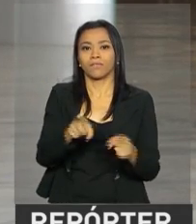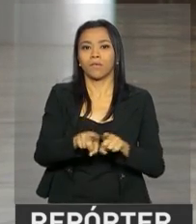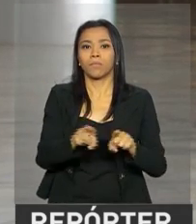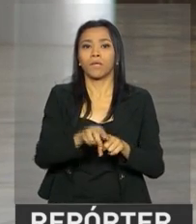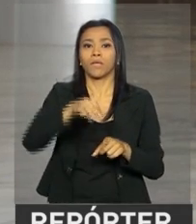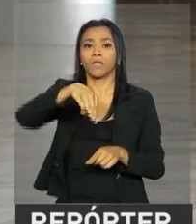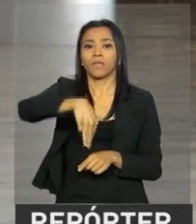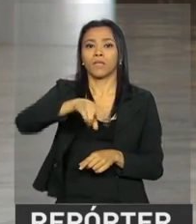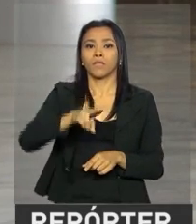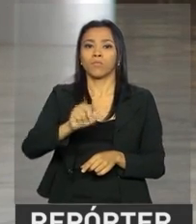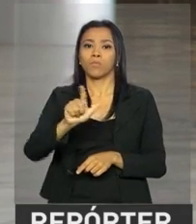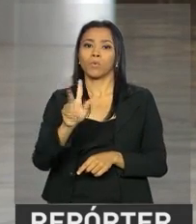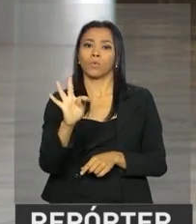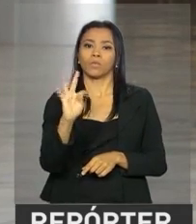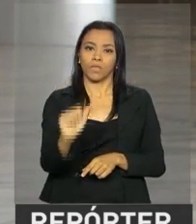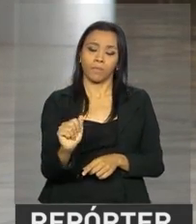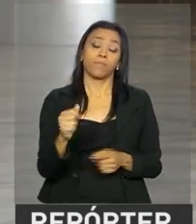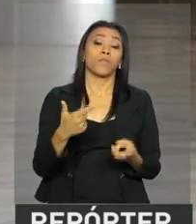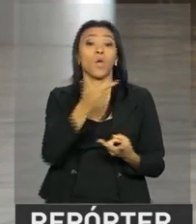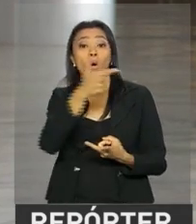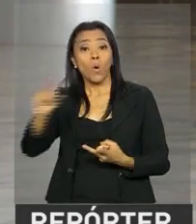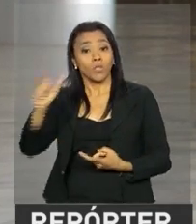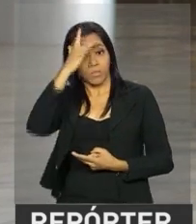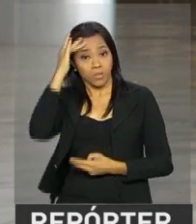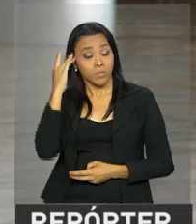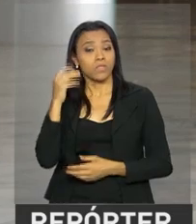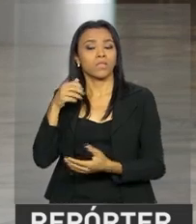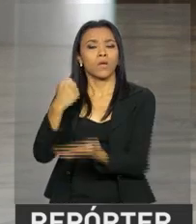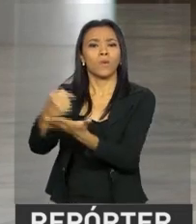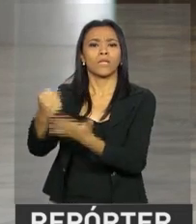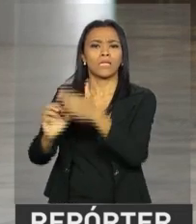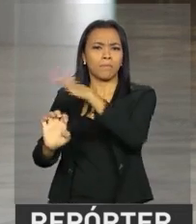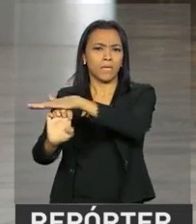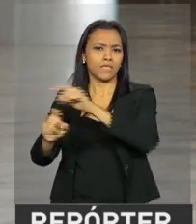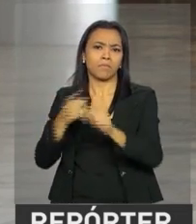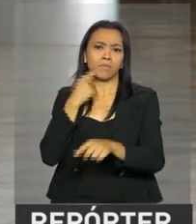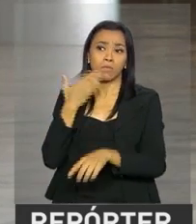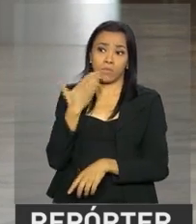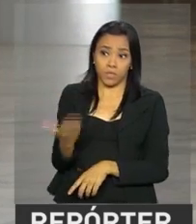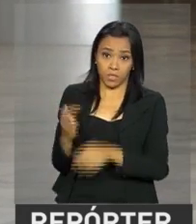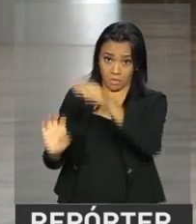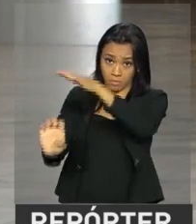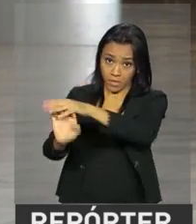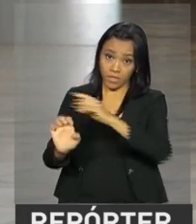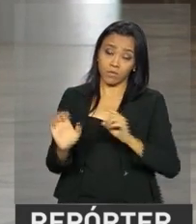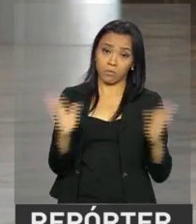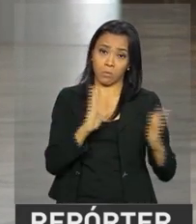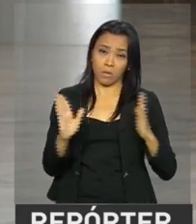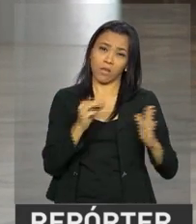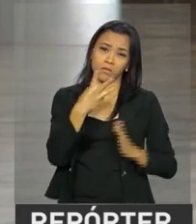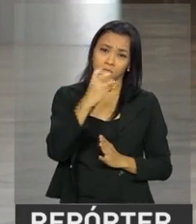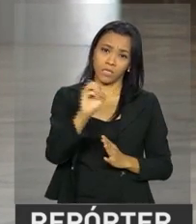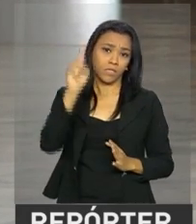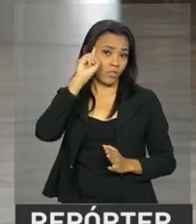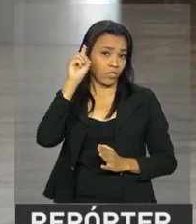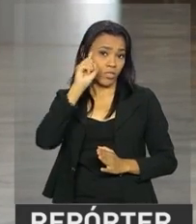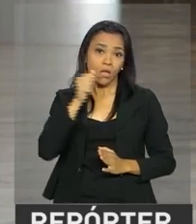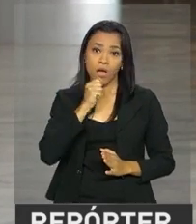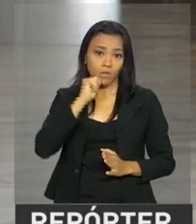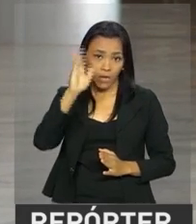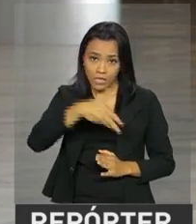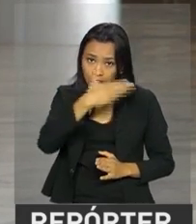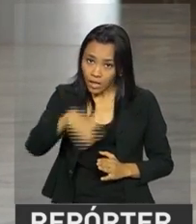As pessoas que têm contratos por empresas devem fazer esse pedido primeiro pela empresa e se em até 30 dias o contrato não for cancelado, aí